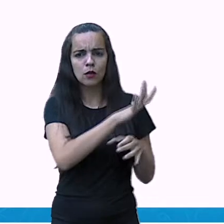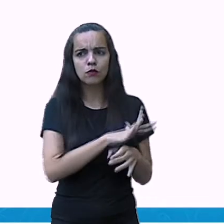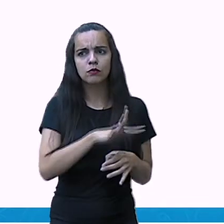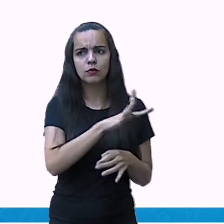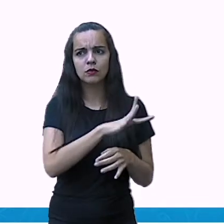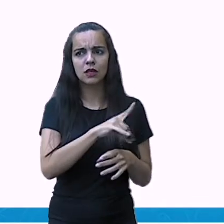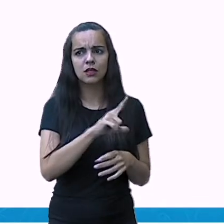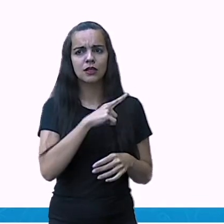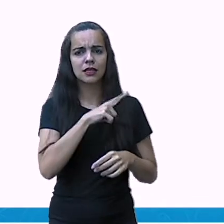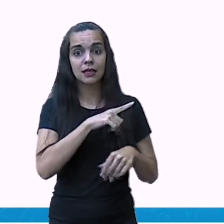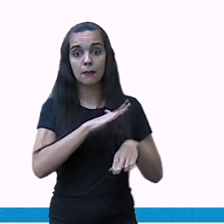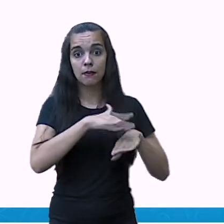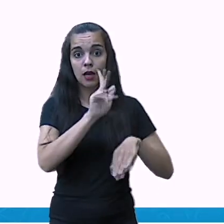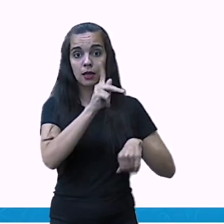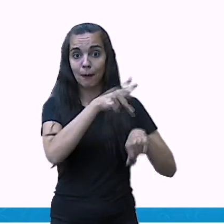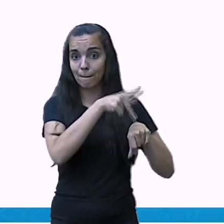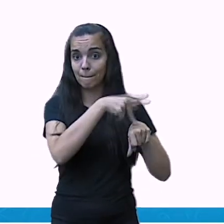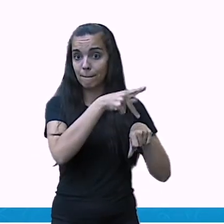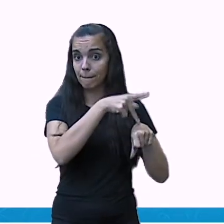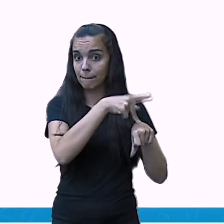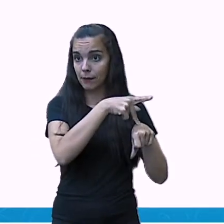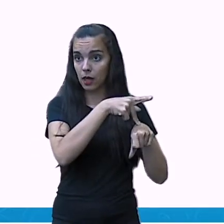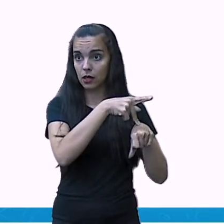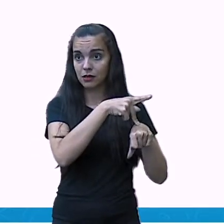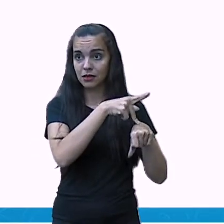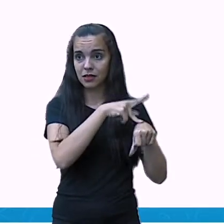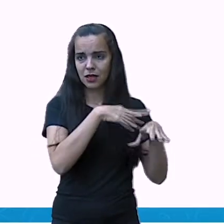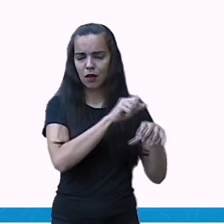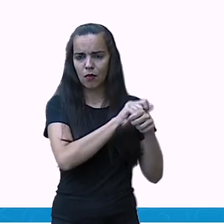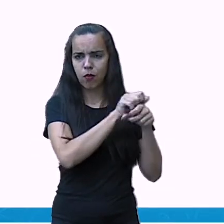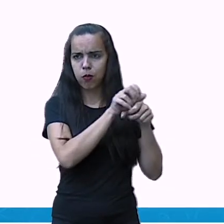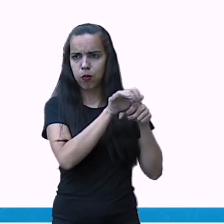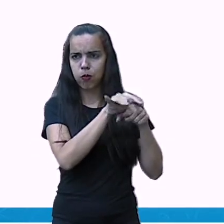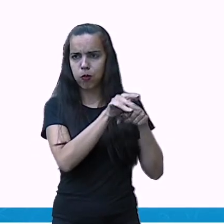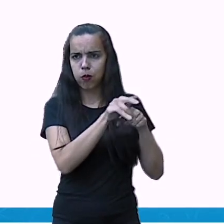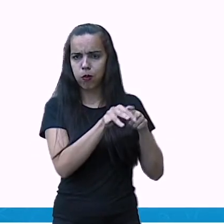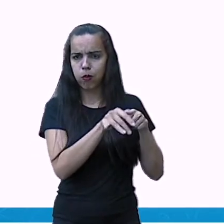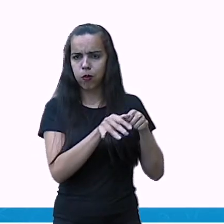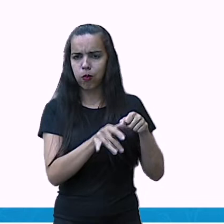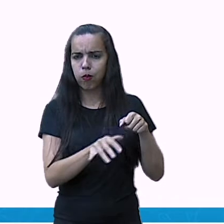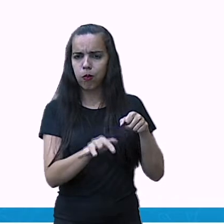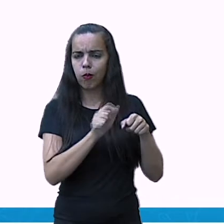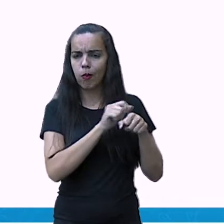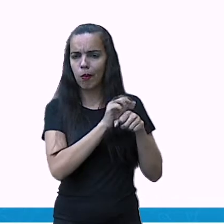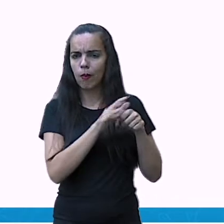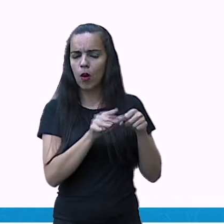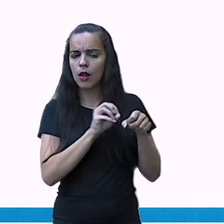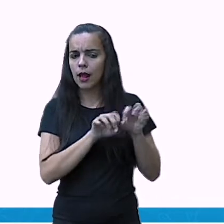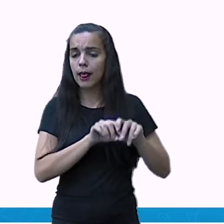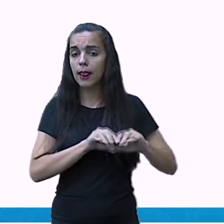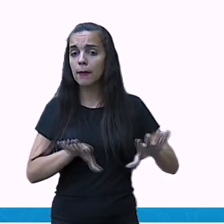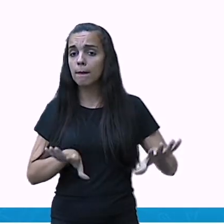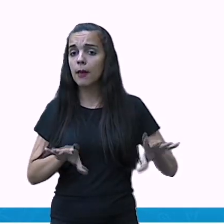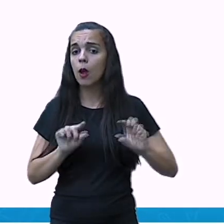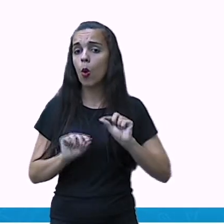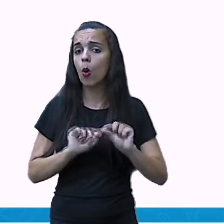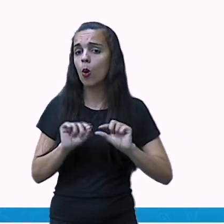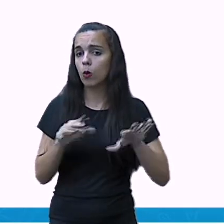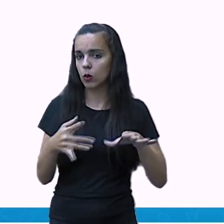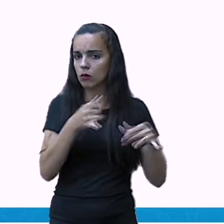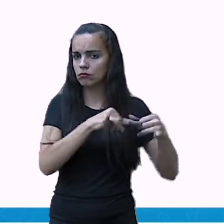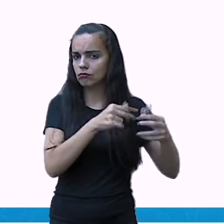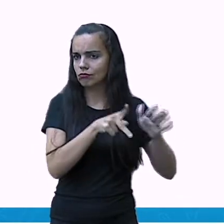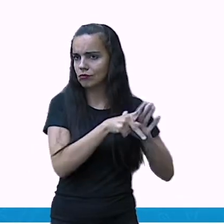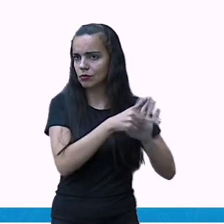região de calcário e que o sedimento que ele vai trazer é de cor mais ou menos